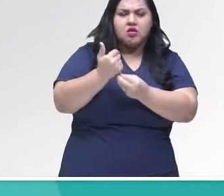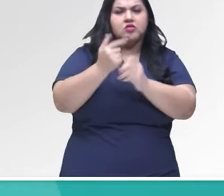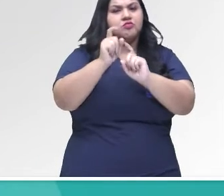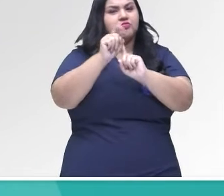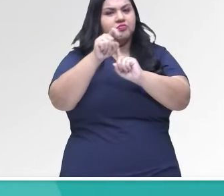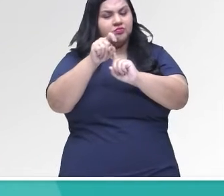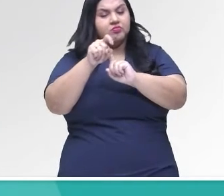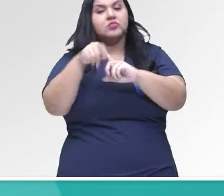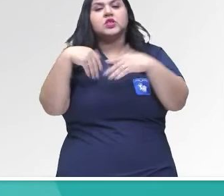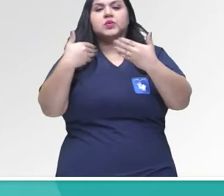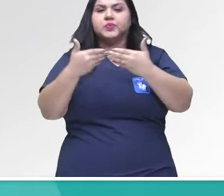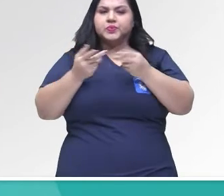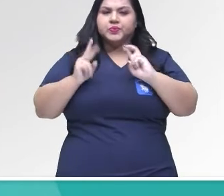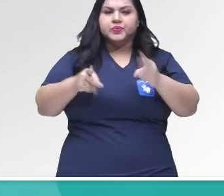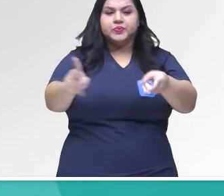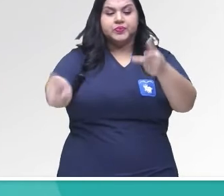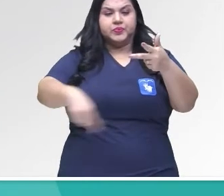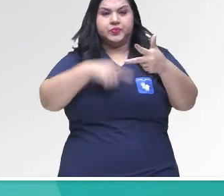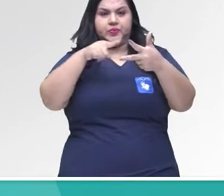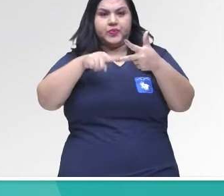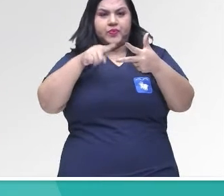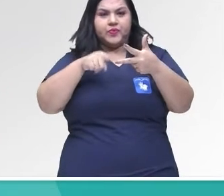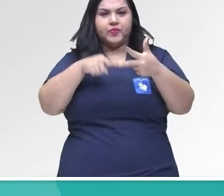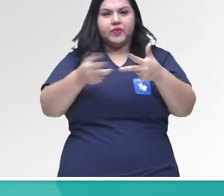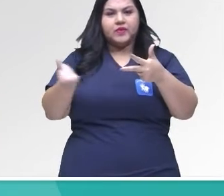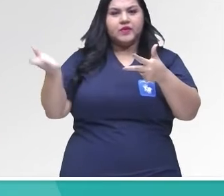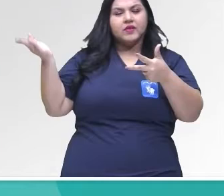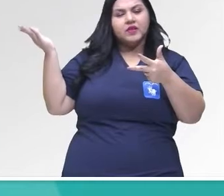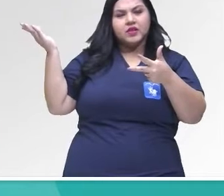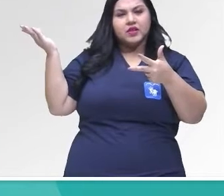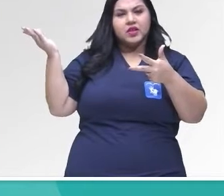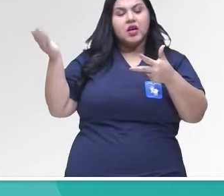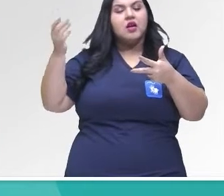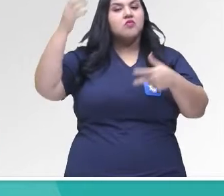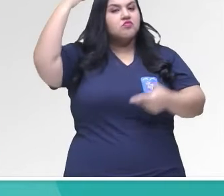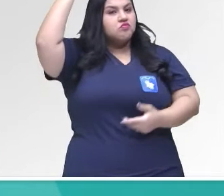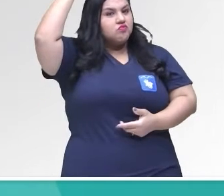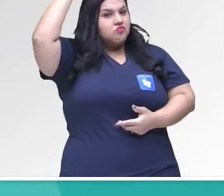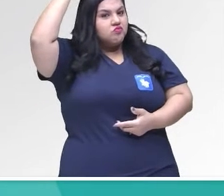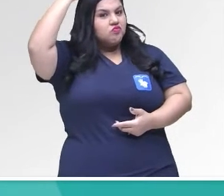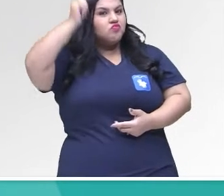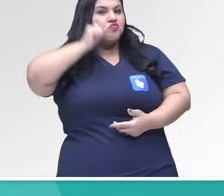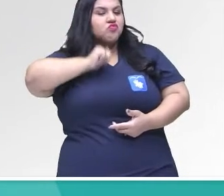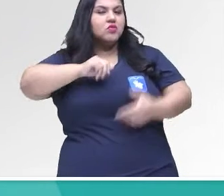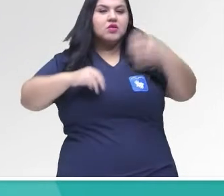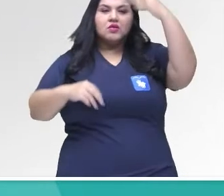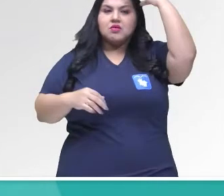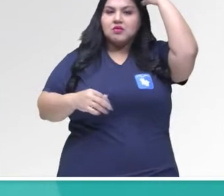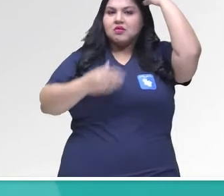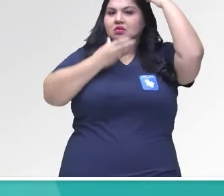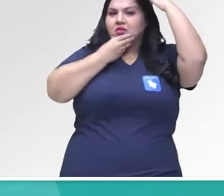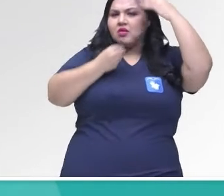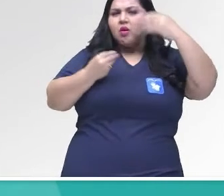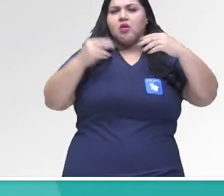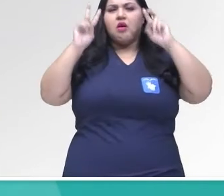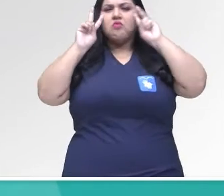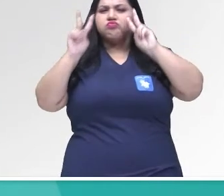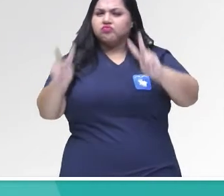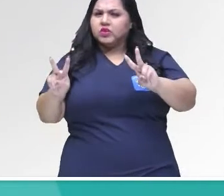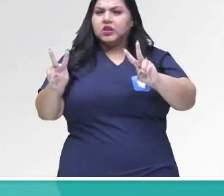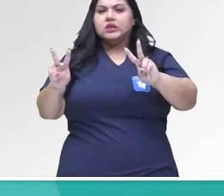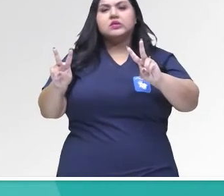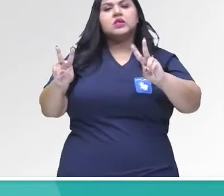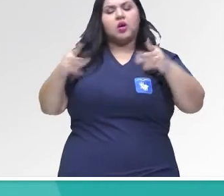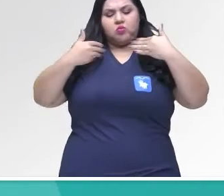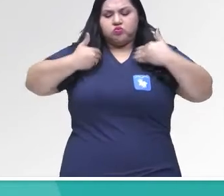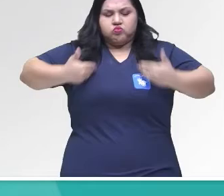folclore. Continuando, aí nós temos o rei e a rainha. Olha o adorno, olha a roupa,